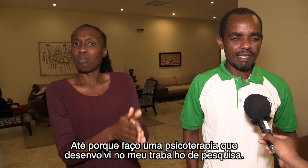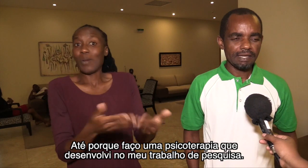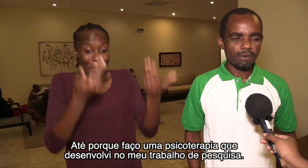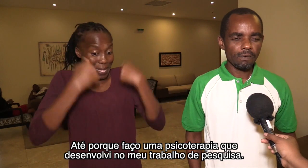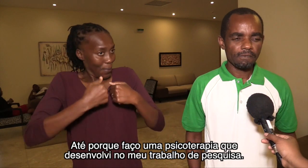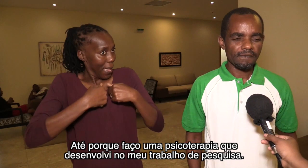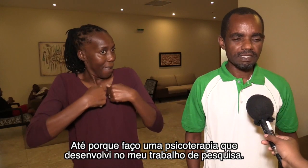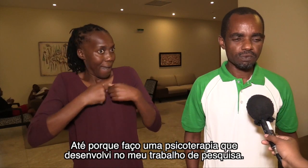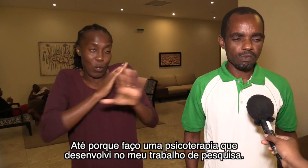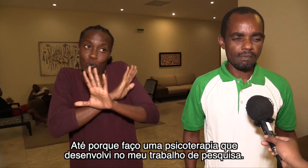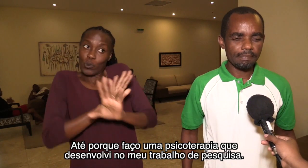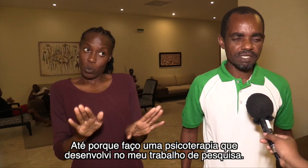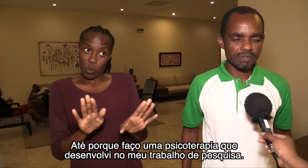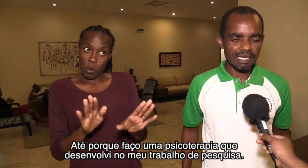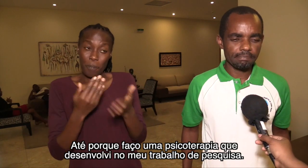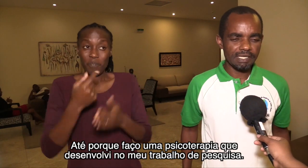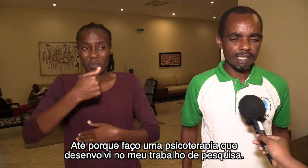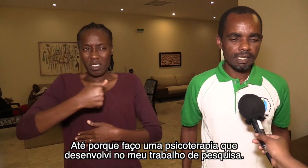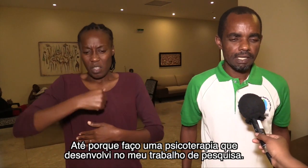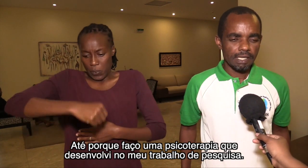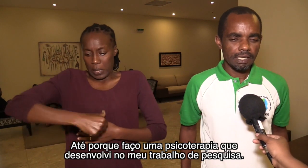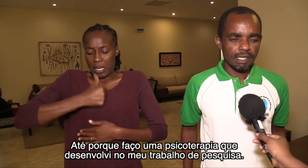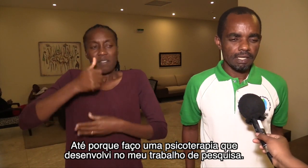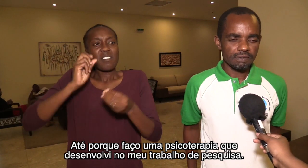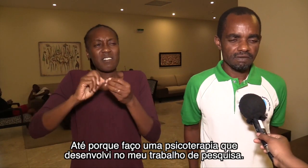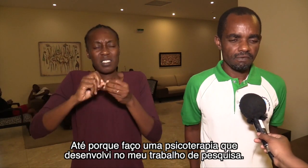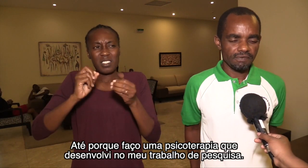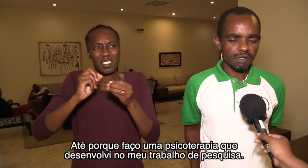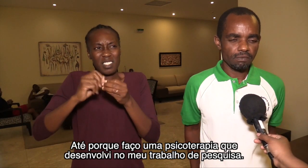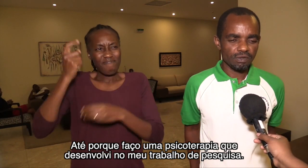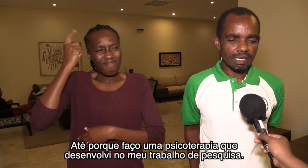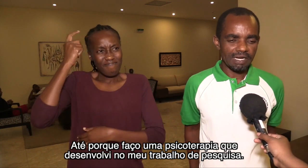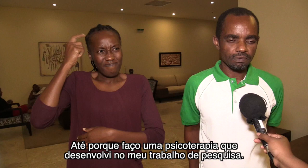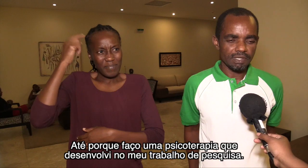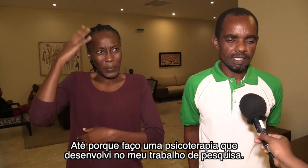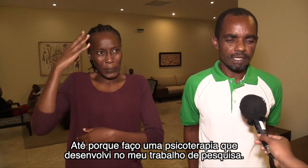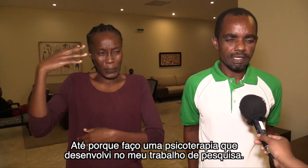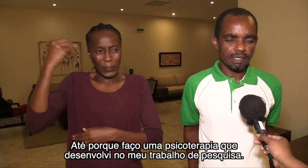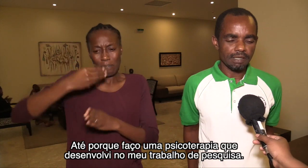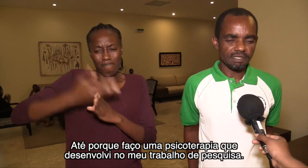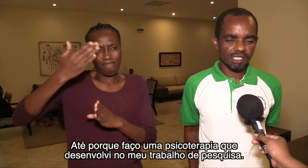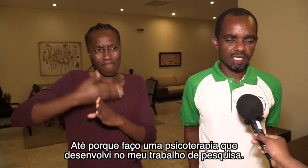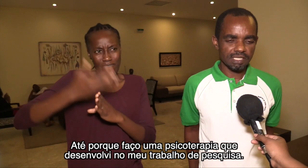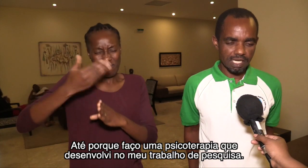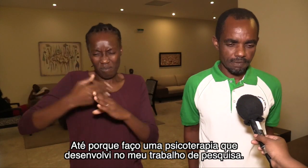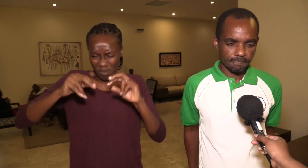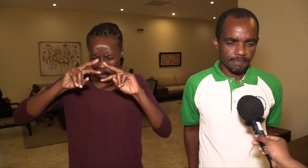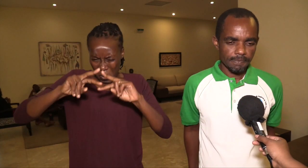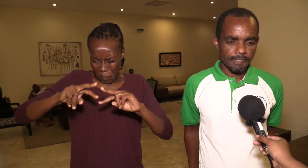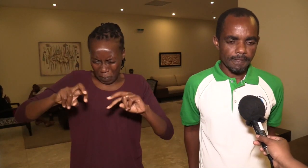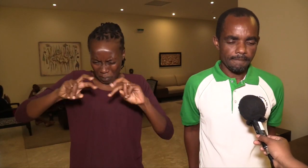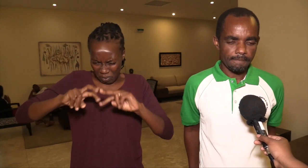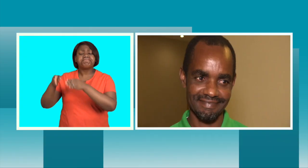eu faço uma psicoterapia que eu desenvolvi no meu trabalho de pesquisa.